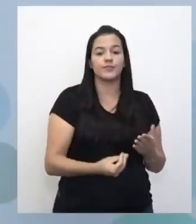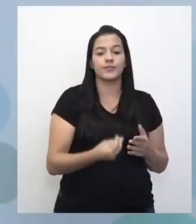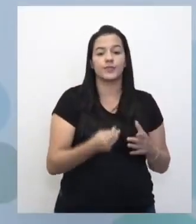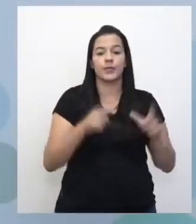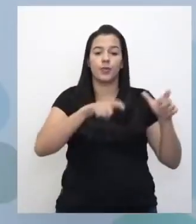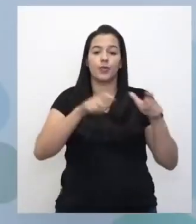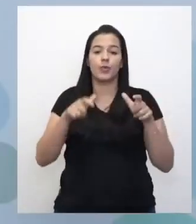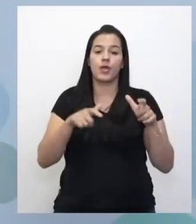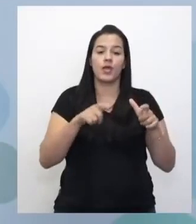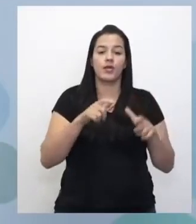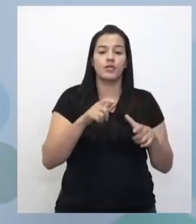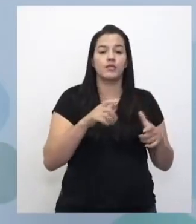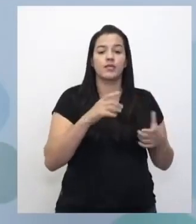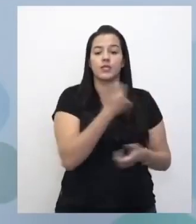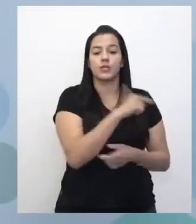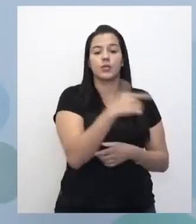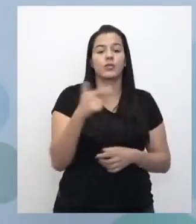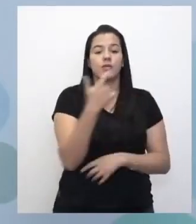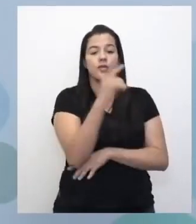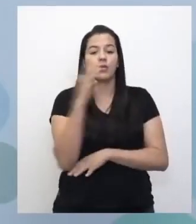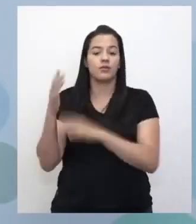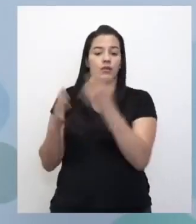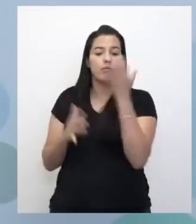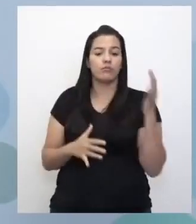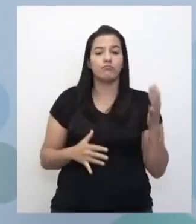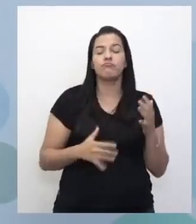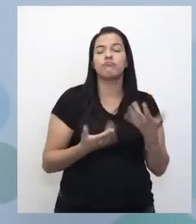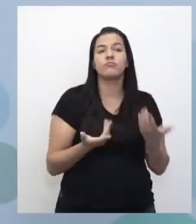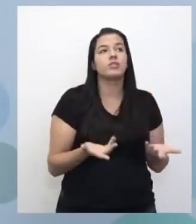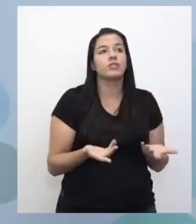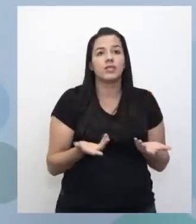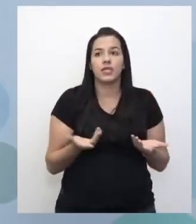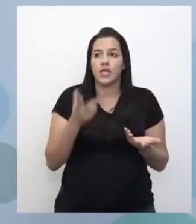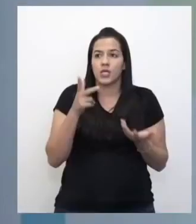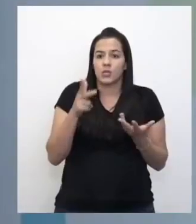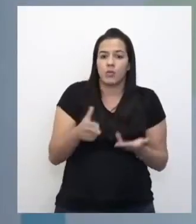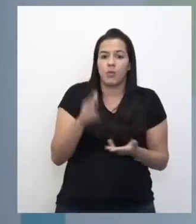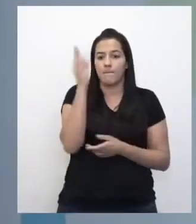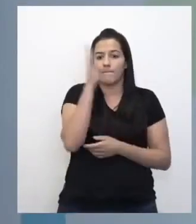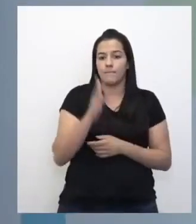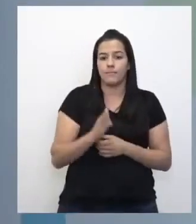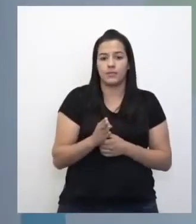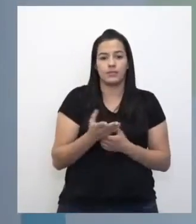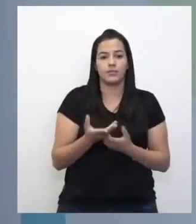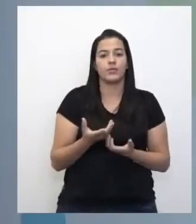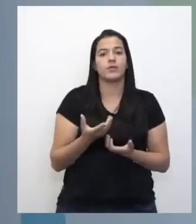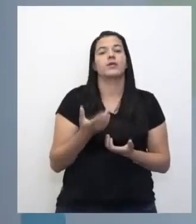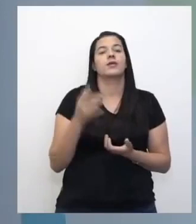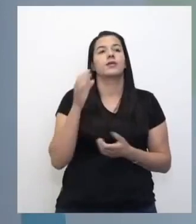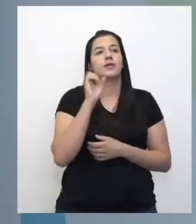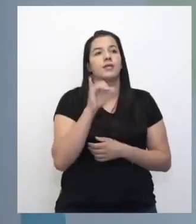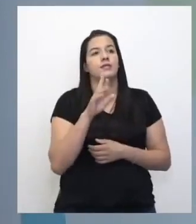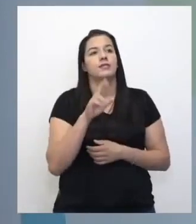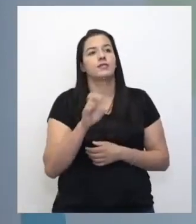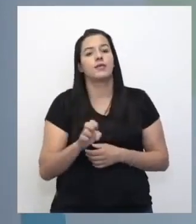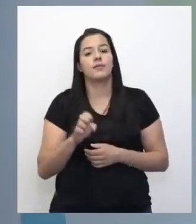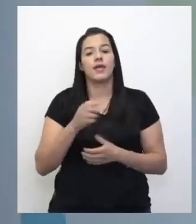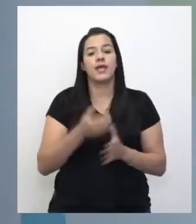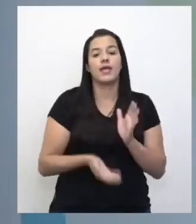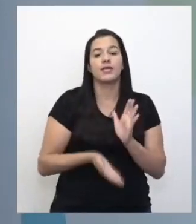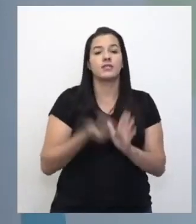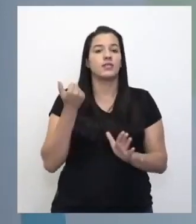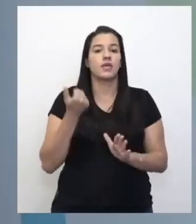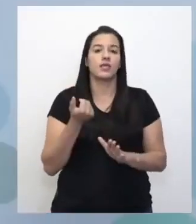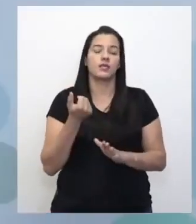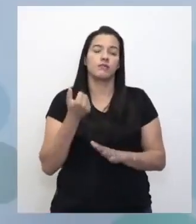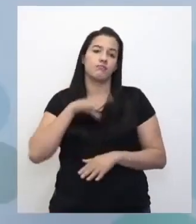seria transcrever o Brasil, essa coisa do brasileiro, professor Mauro? Iracema é o Brasil sem o português, sem o europeu.